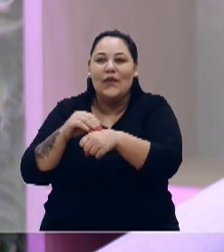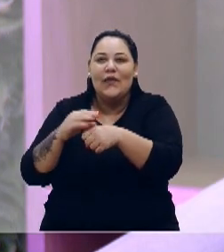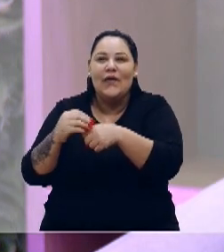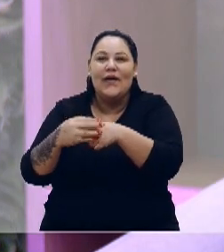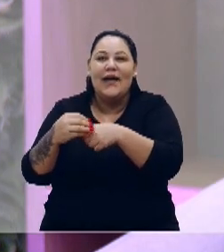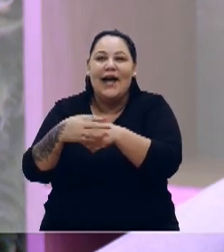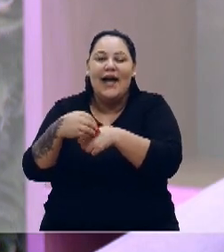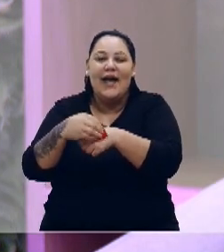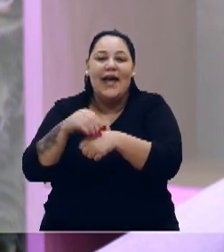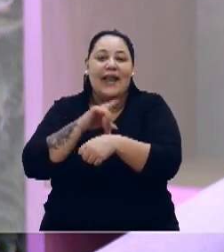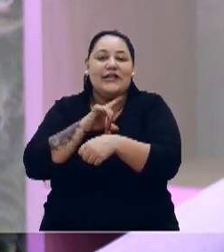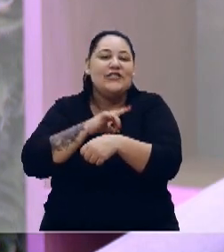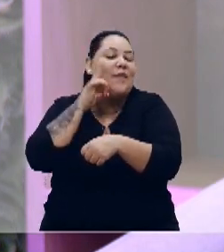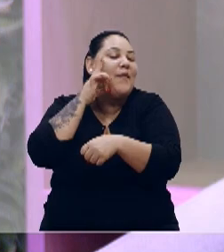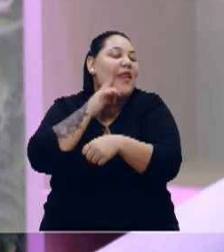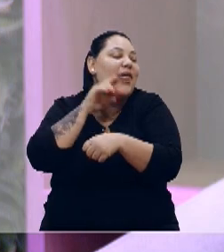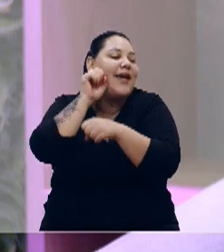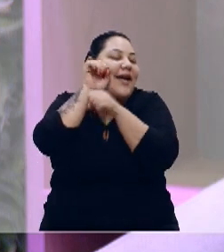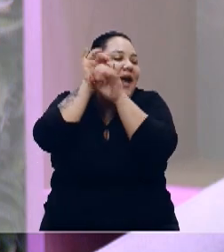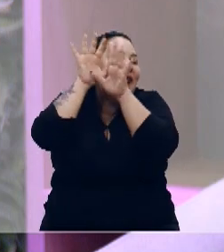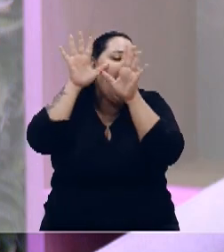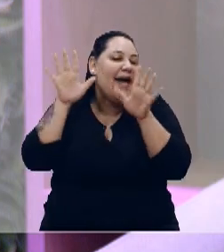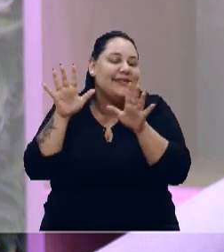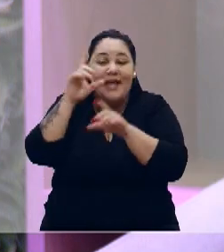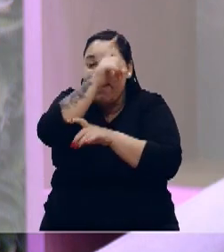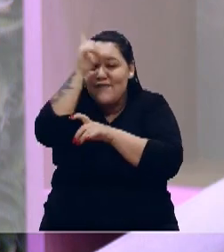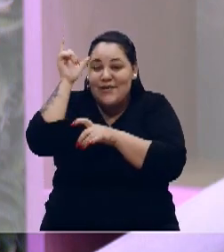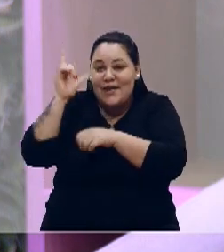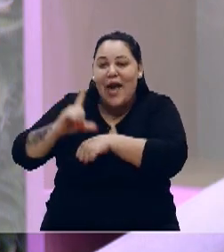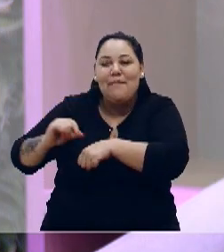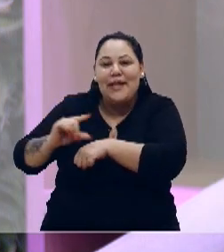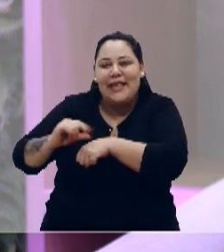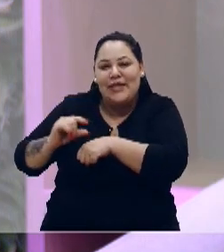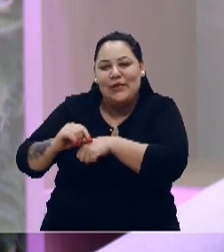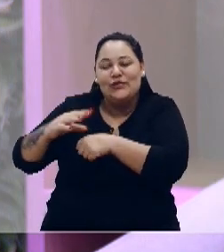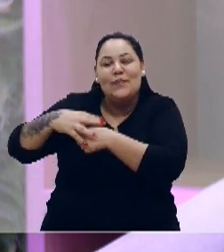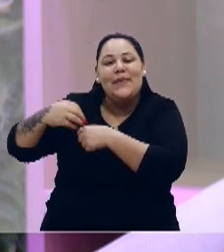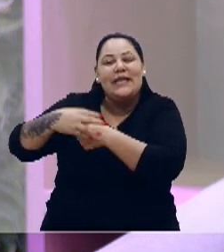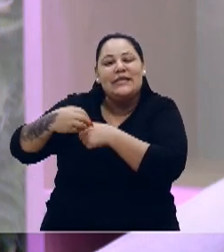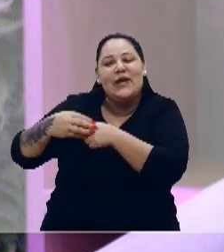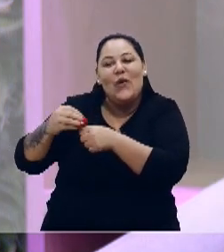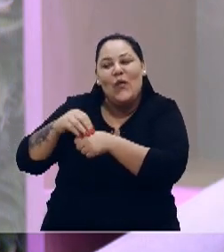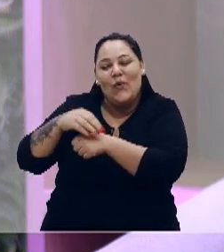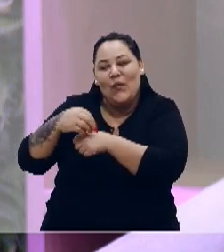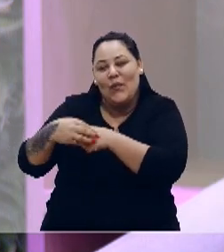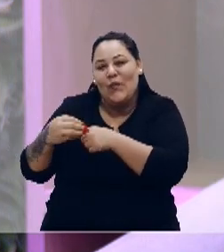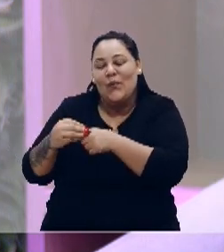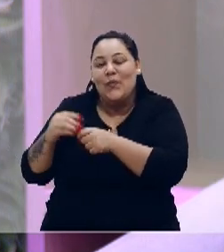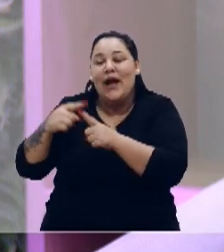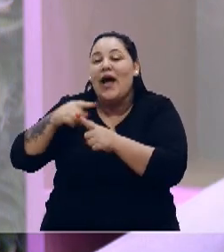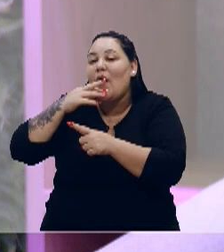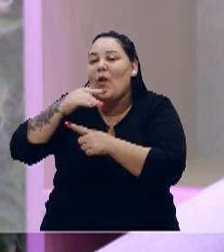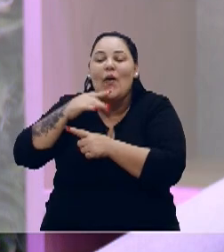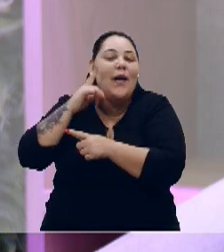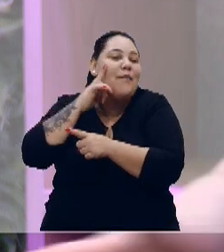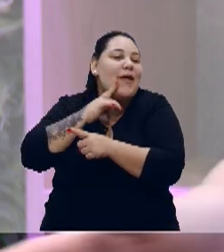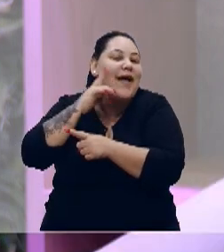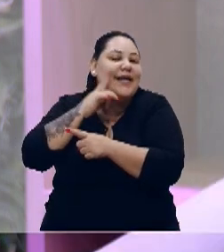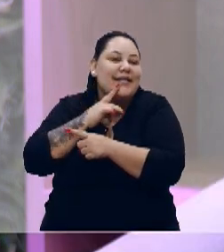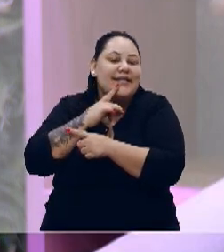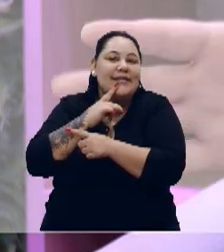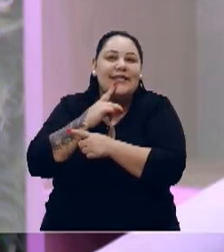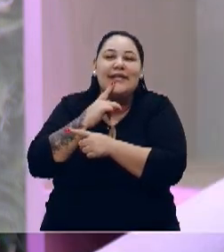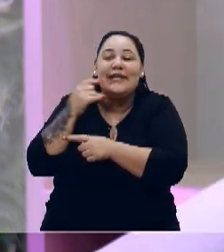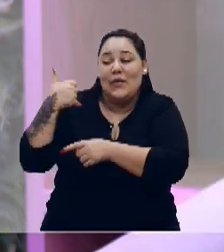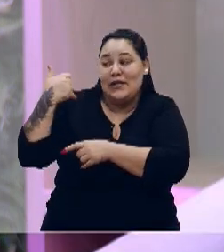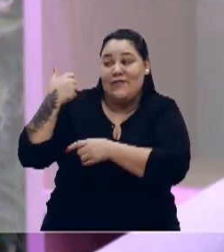no rosto, e as enfermeiras chamavam ela de pesseguinho. E aí no Dia dos Pais ano passado eu comprei um pessegueiro e a gente plantou